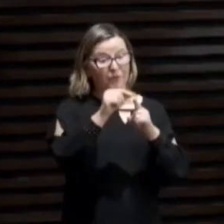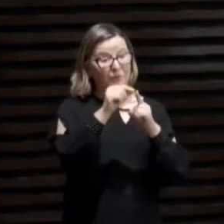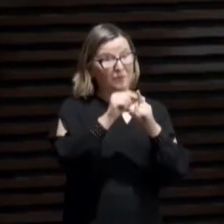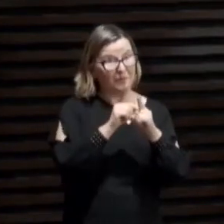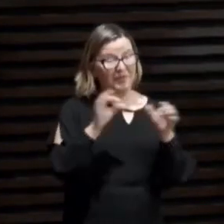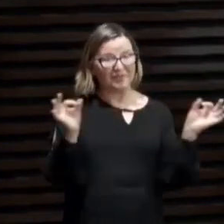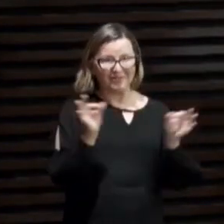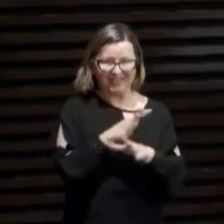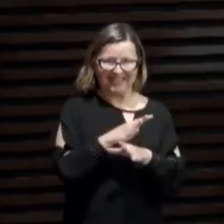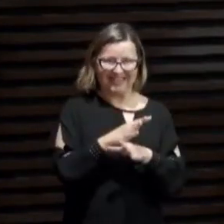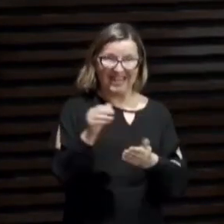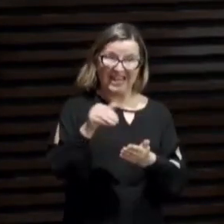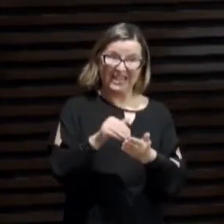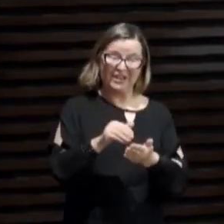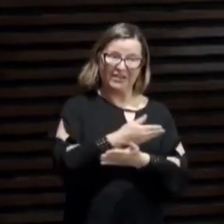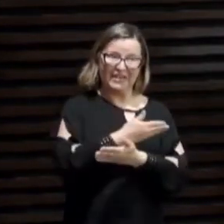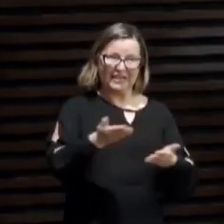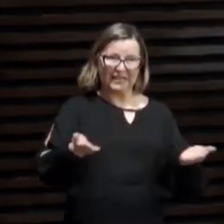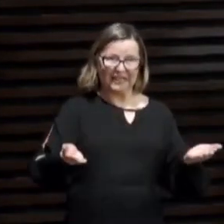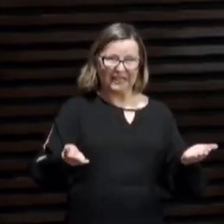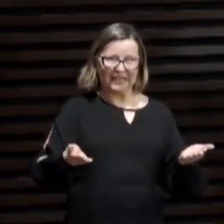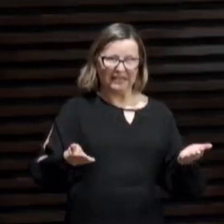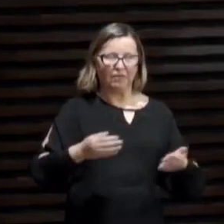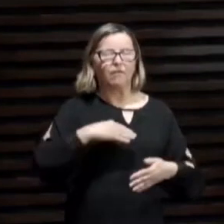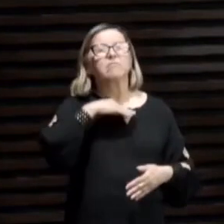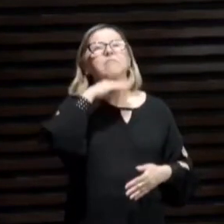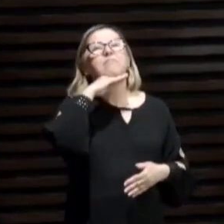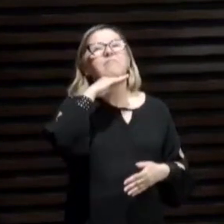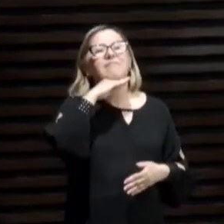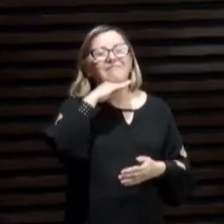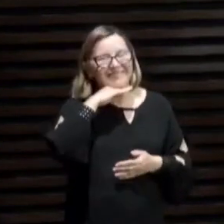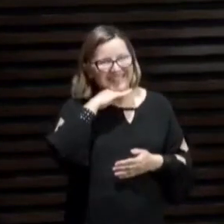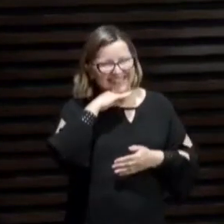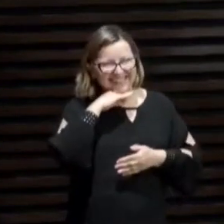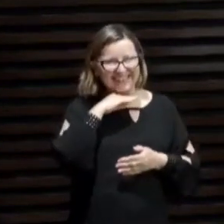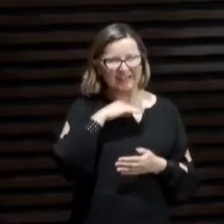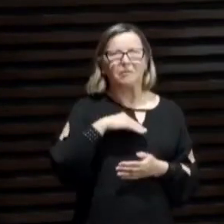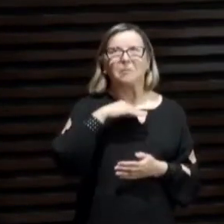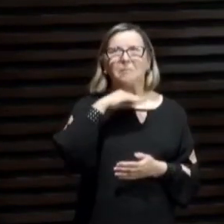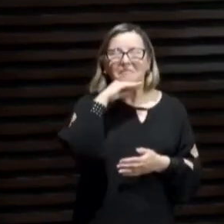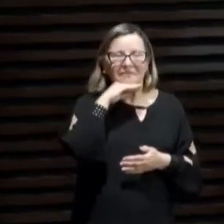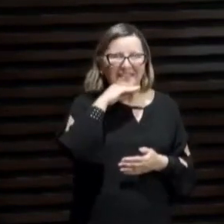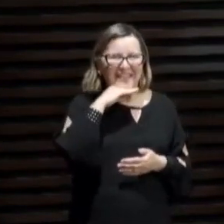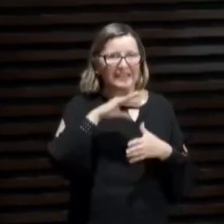até que vós sair pelos narizes, até que vós enfateis